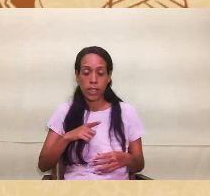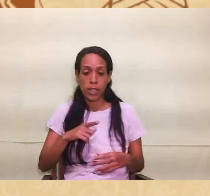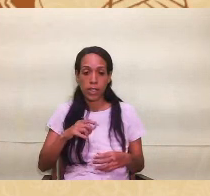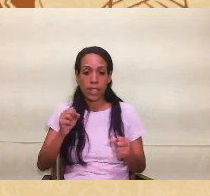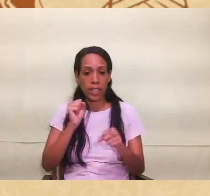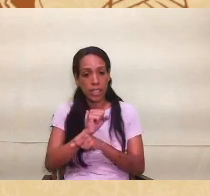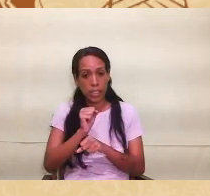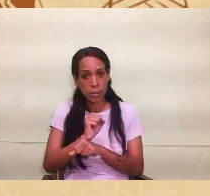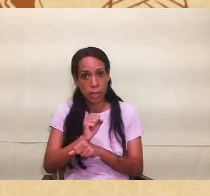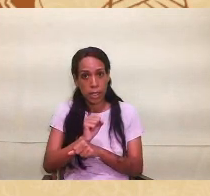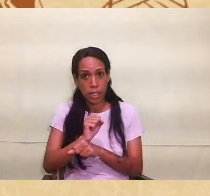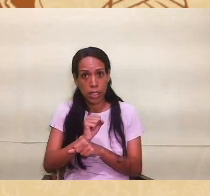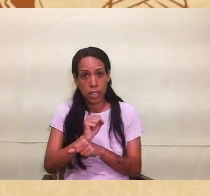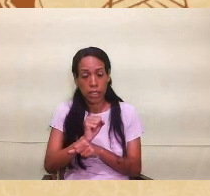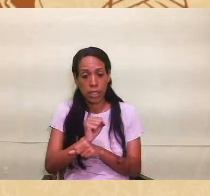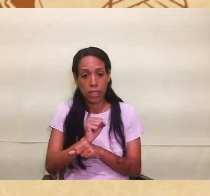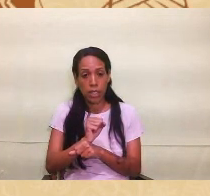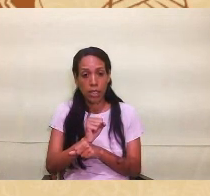ter